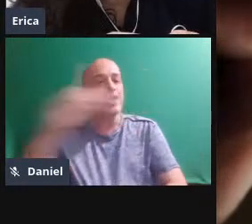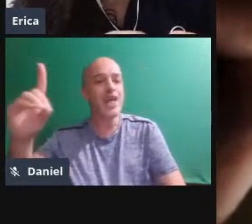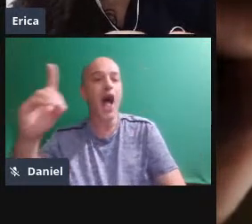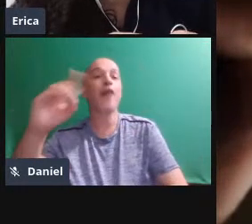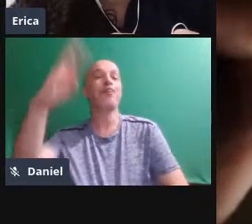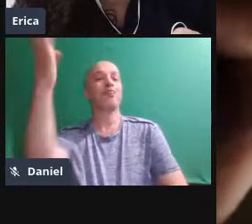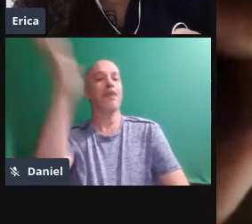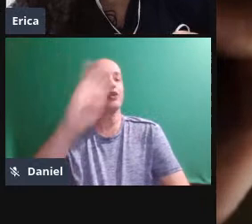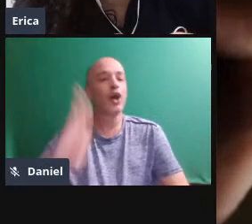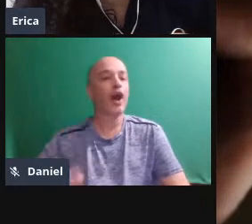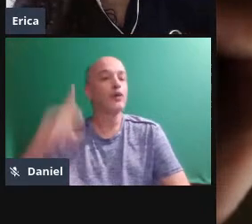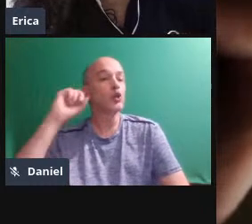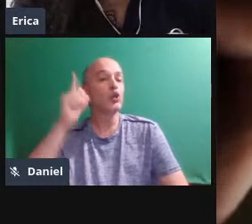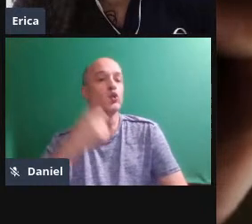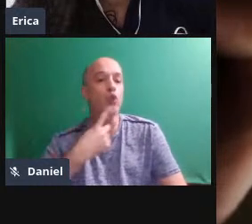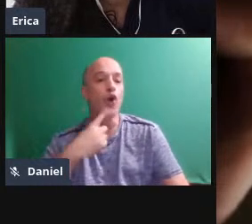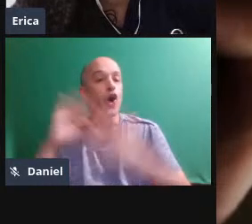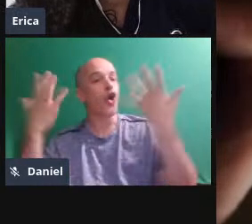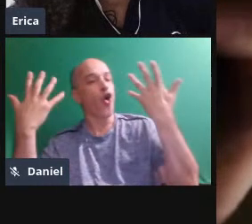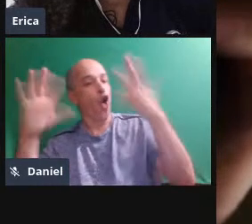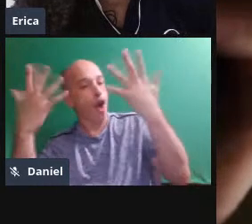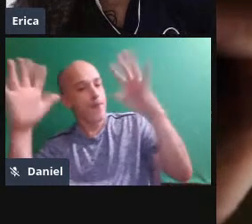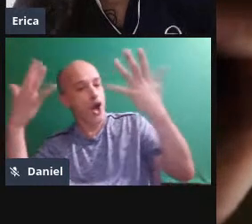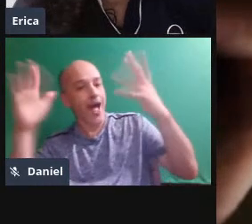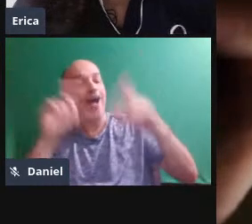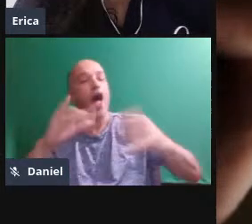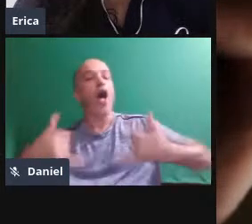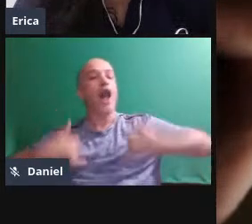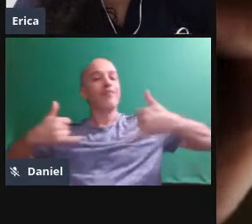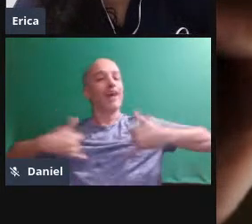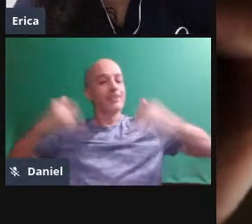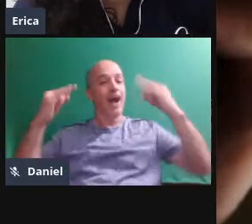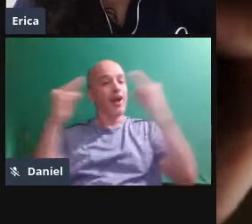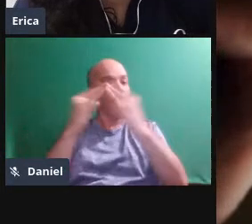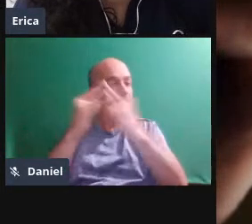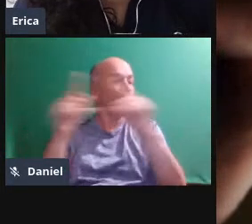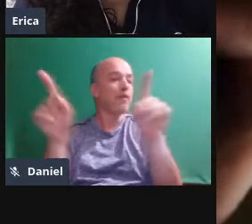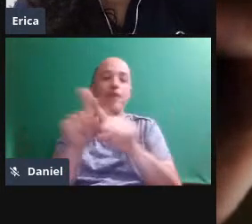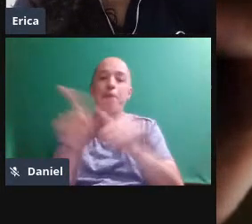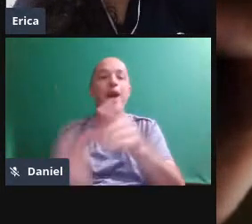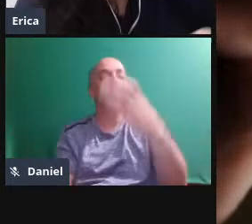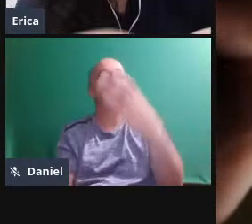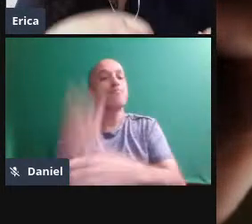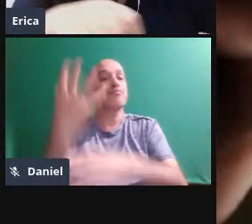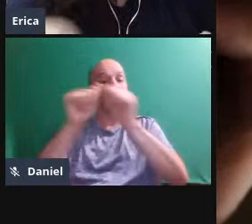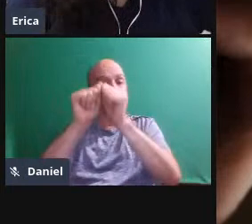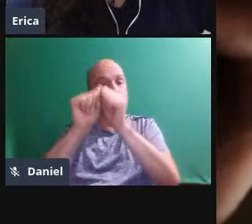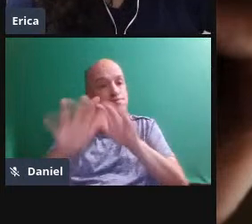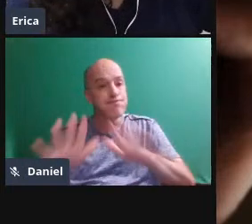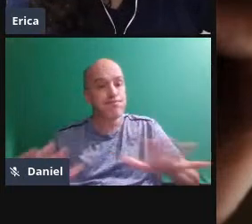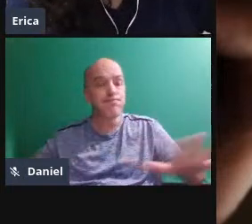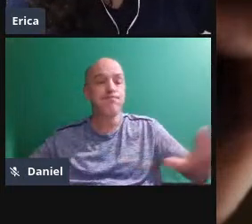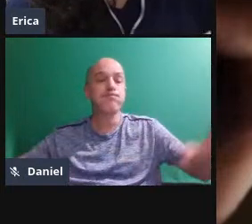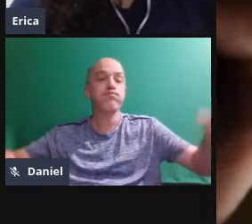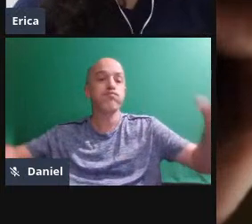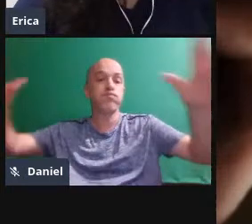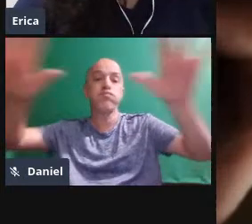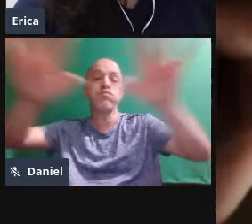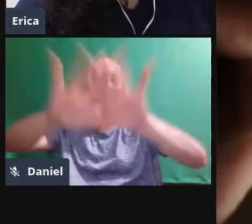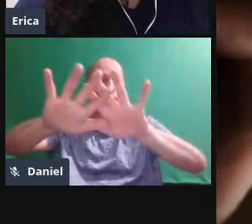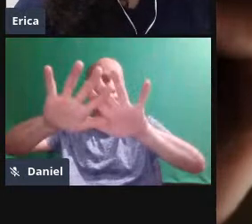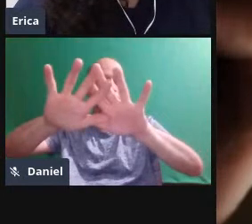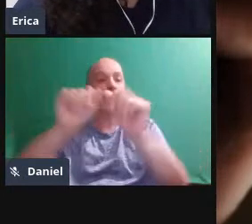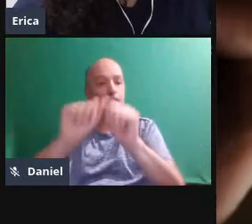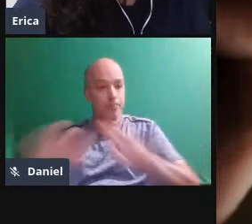é o dia que foi fundada o Instituto Nacional de Educação de Surdos. E também o dia